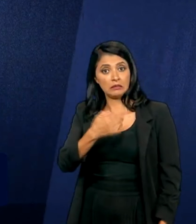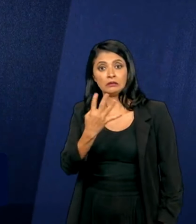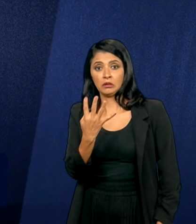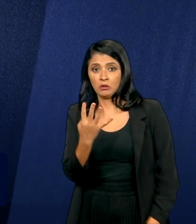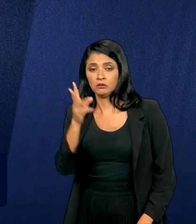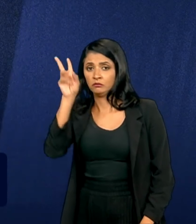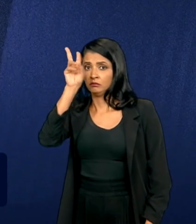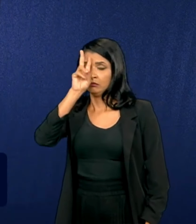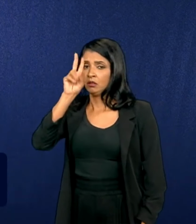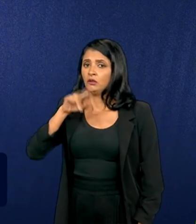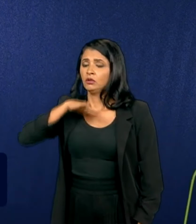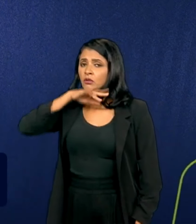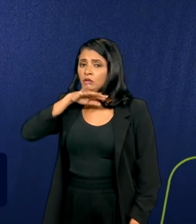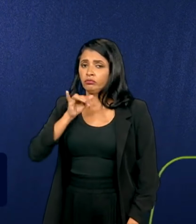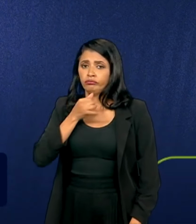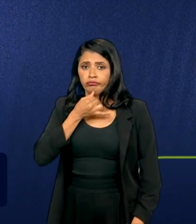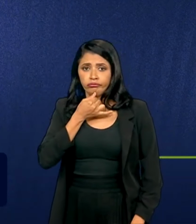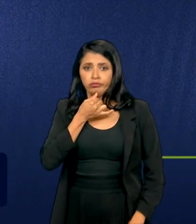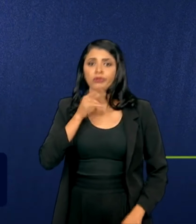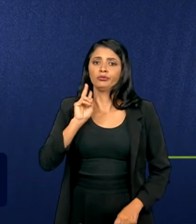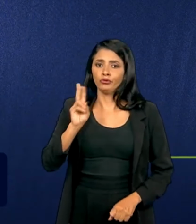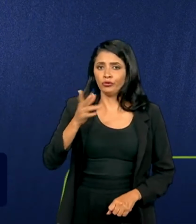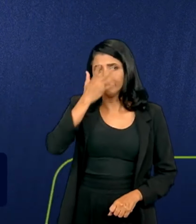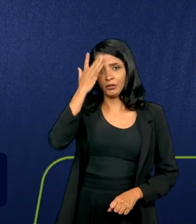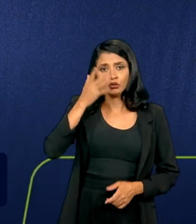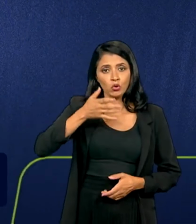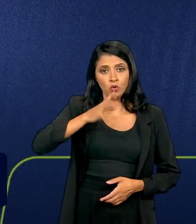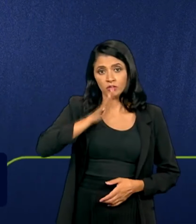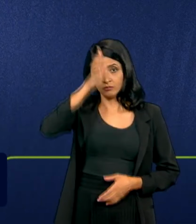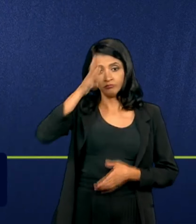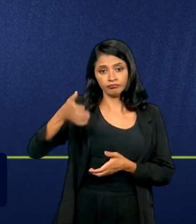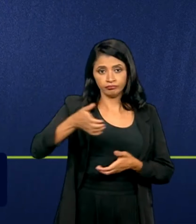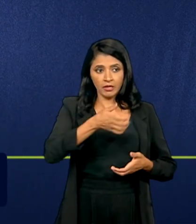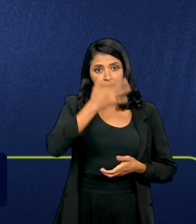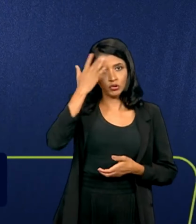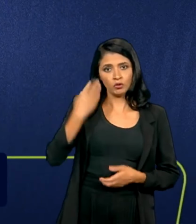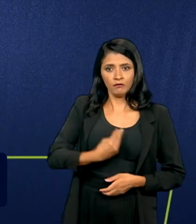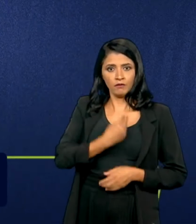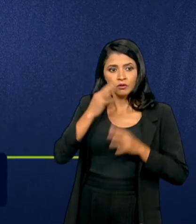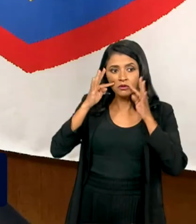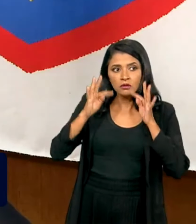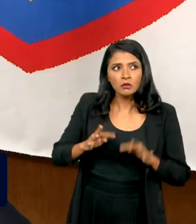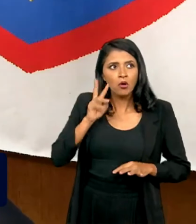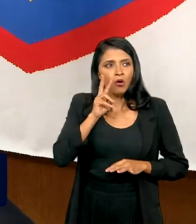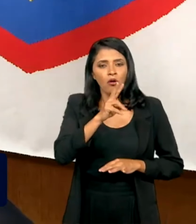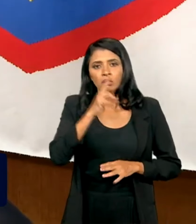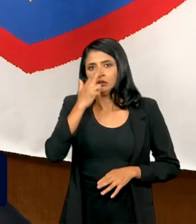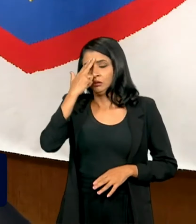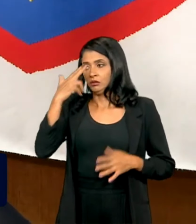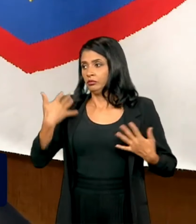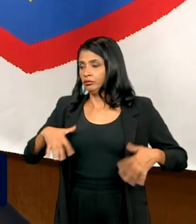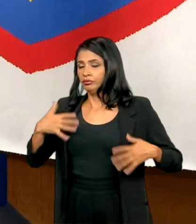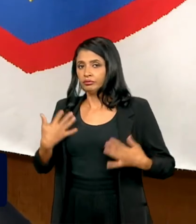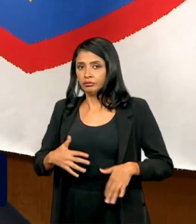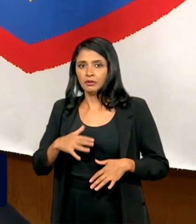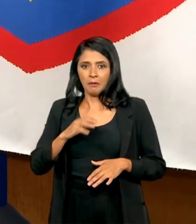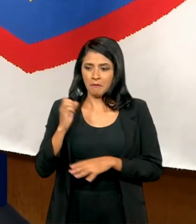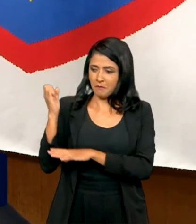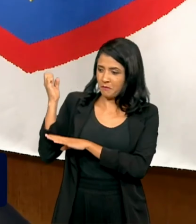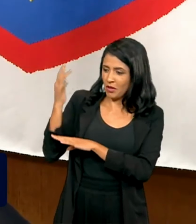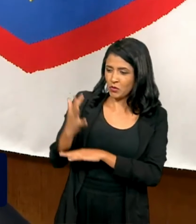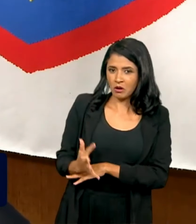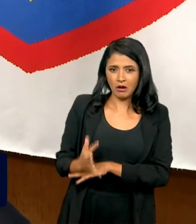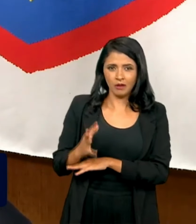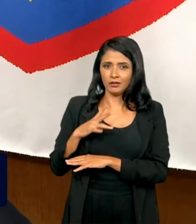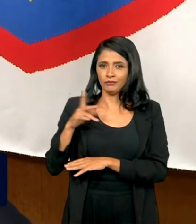Lembrança dolorosa que continua viva na memória dos bombeiros, dos sobreviventes e das testemunhas. De madrugada, eu não